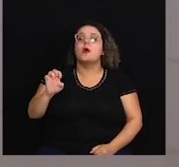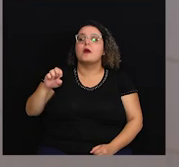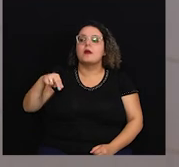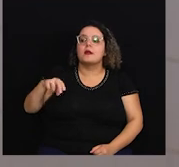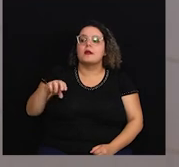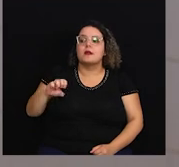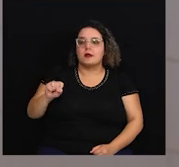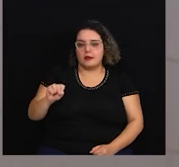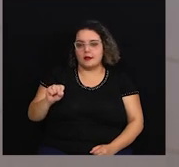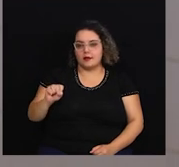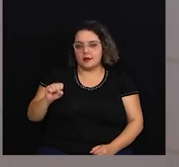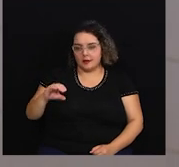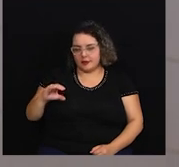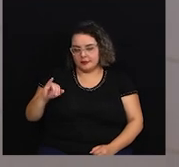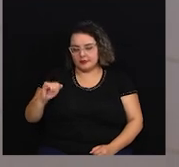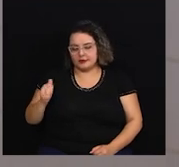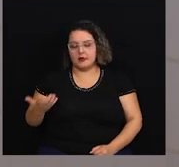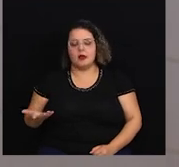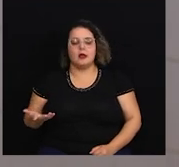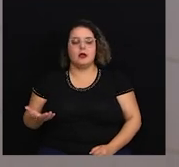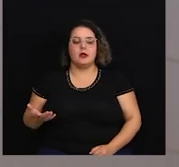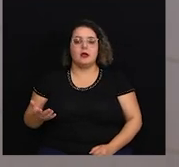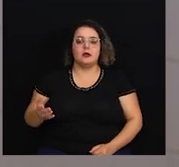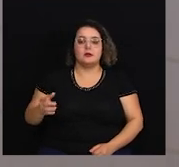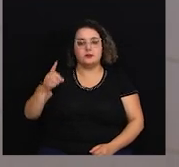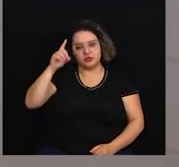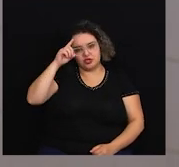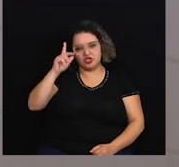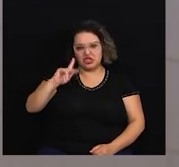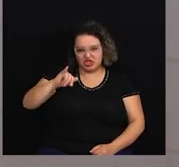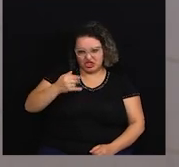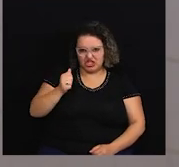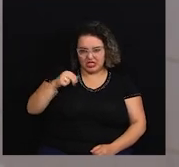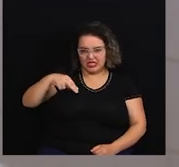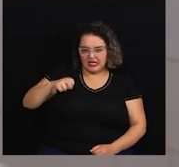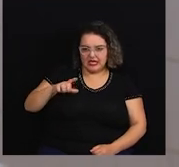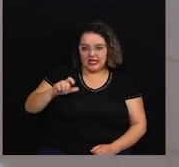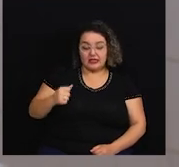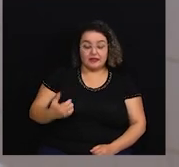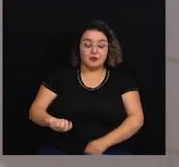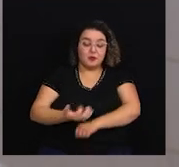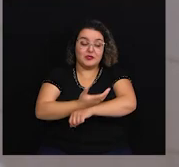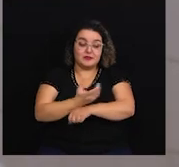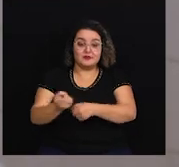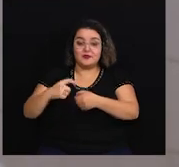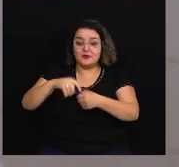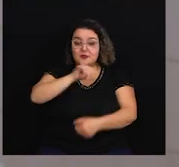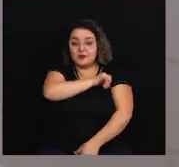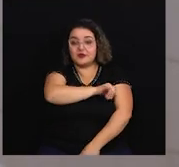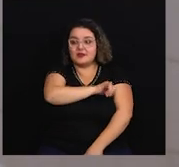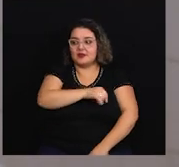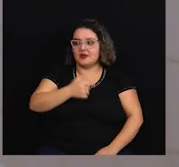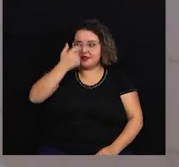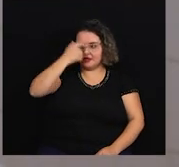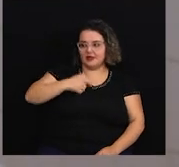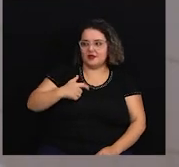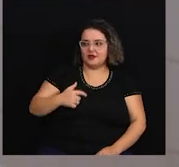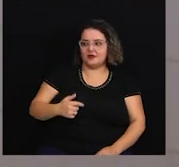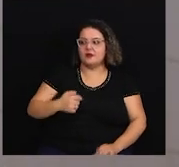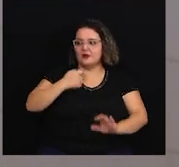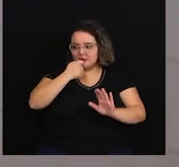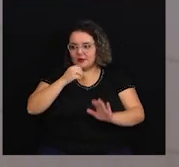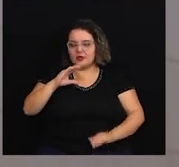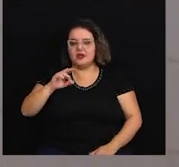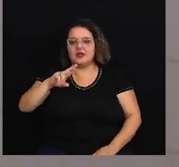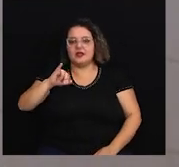dia de janela esse dia de Janeiro tava até emocionado voltando de uma para o Rio tudo e fui eu e o Arthur Cristiano